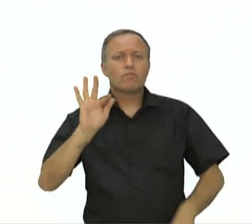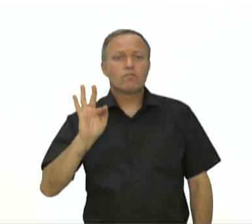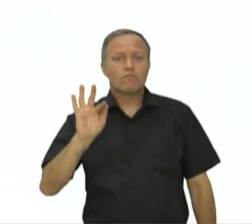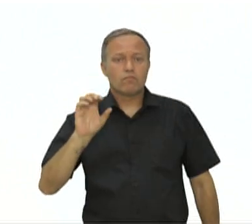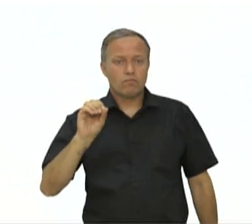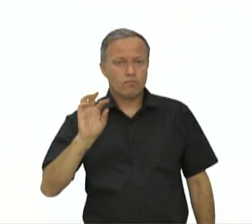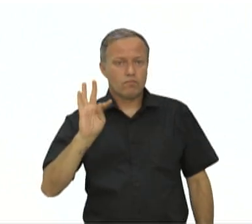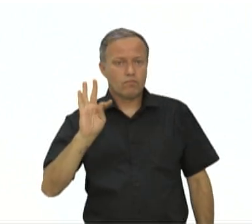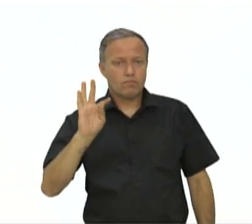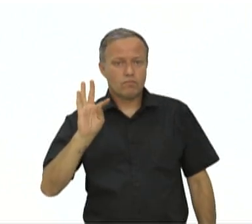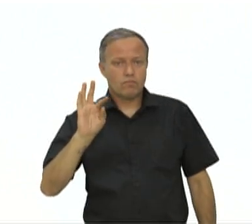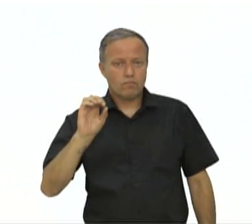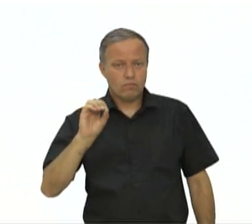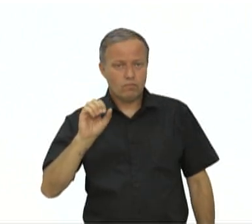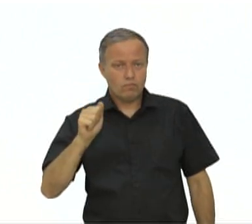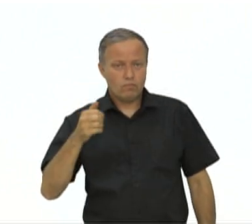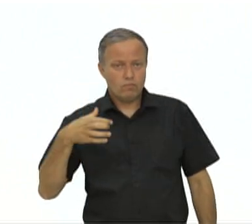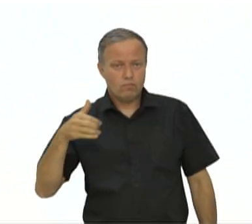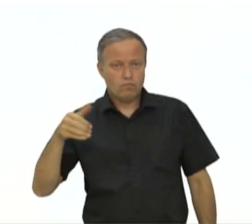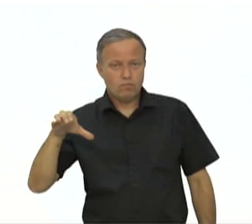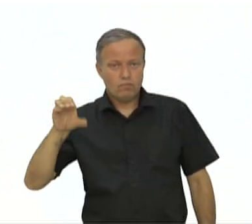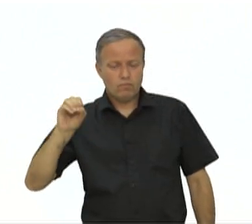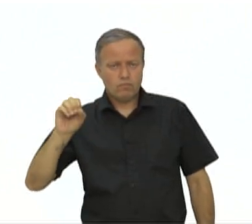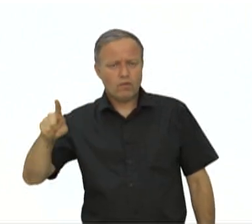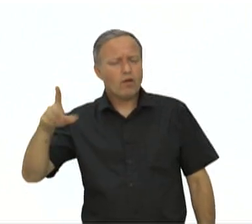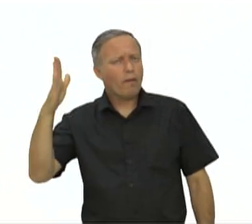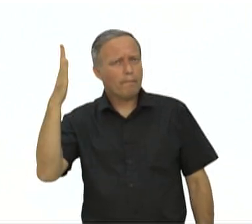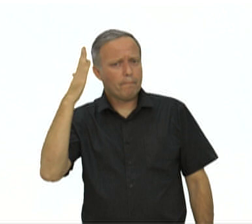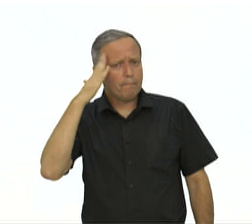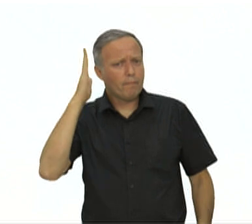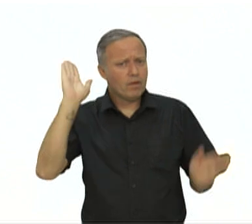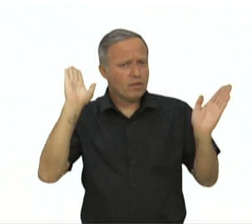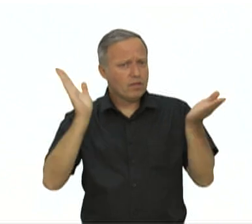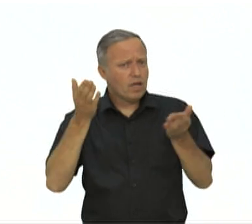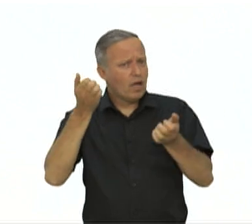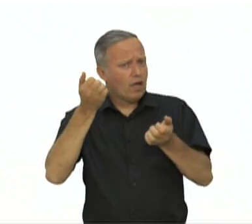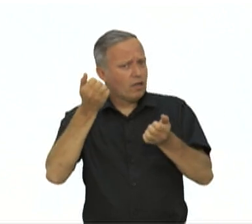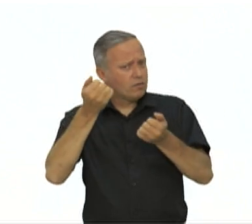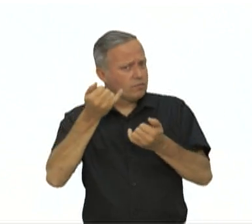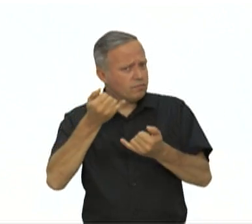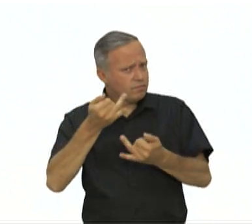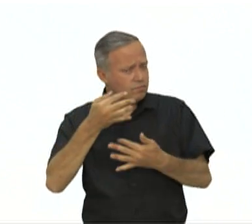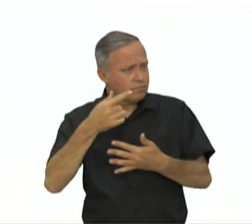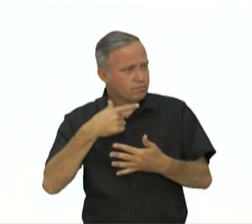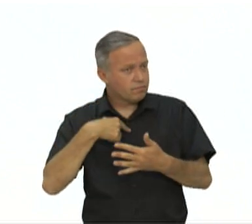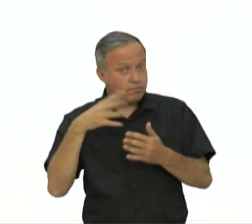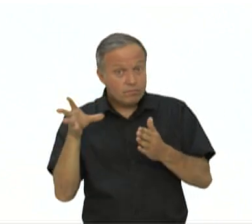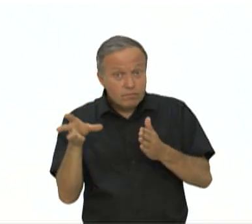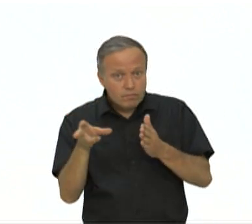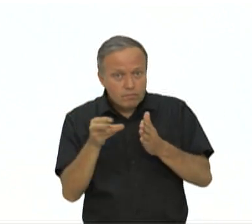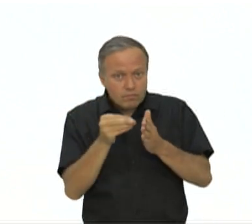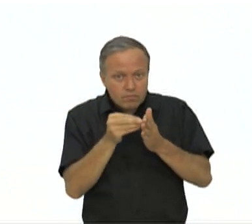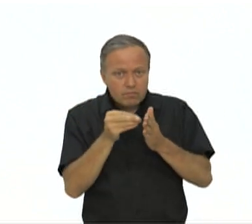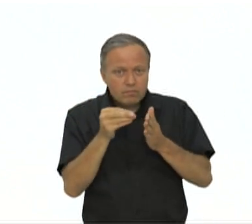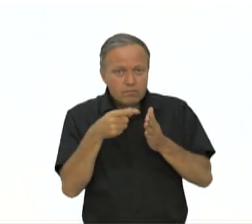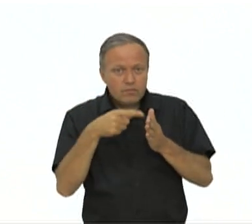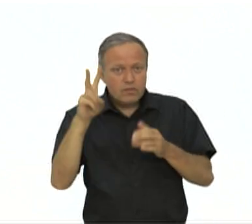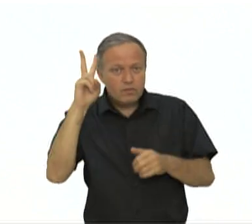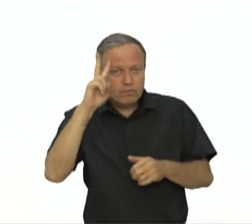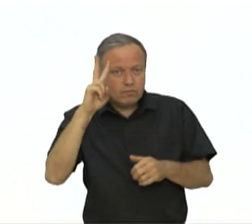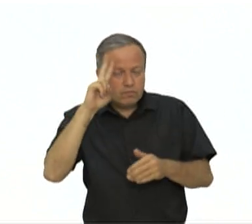nossa aula, veja bem o que a gente conversou aqui, certo? Registra de repente o que você lembra